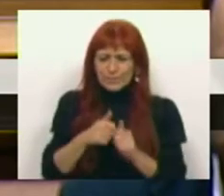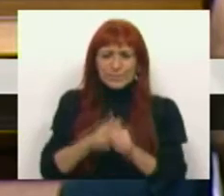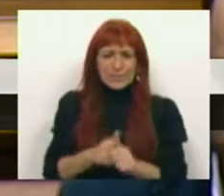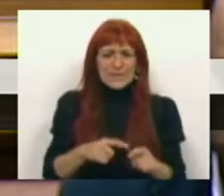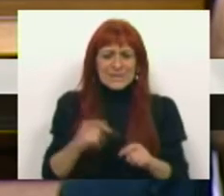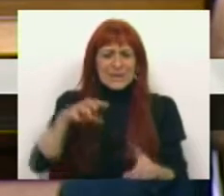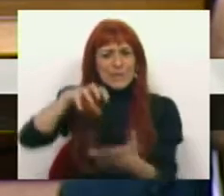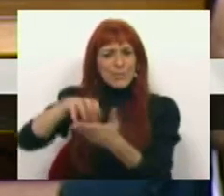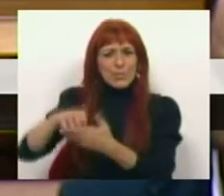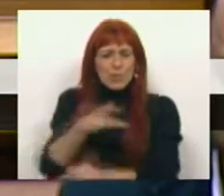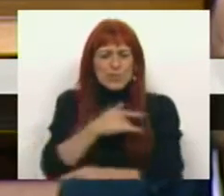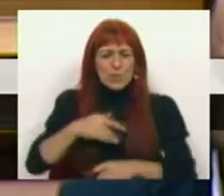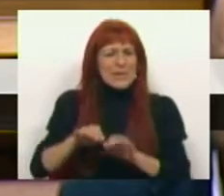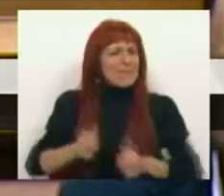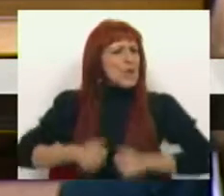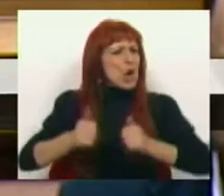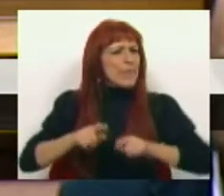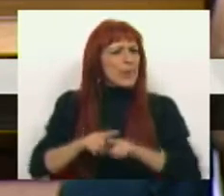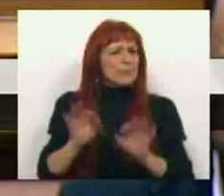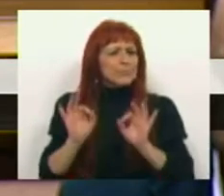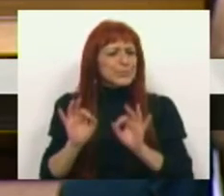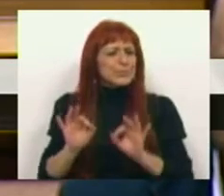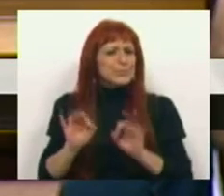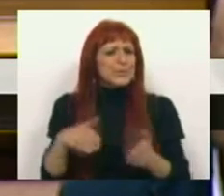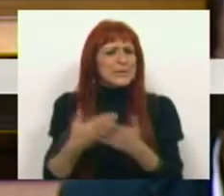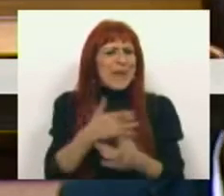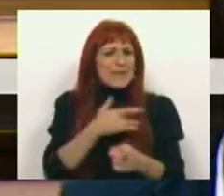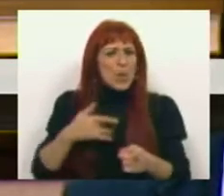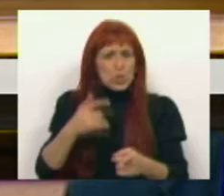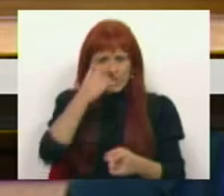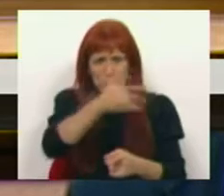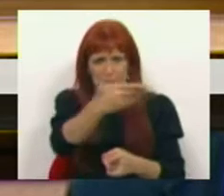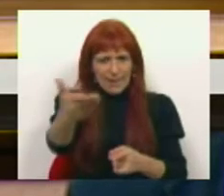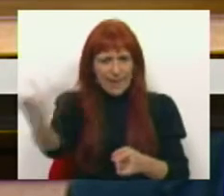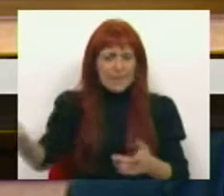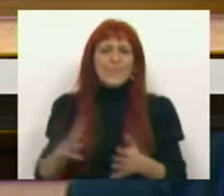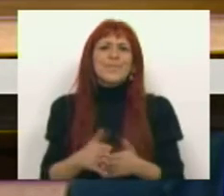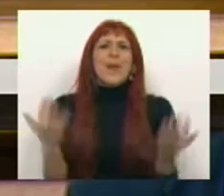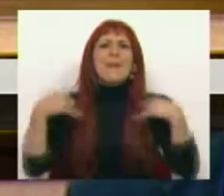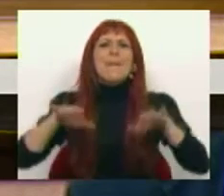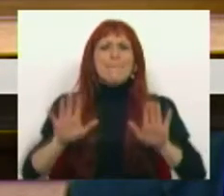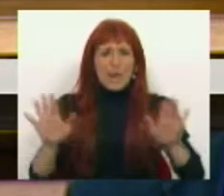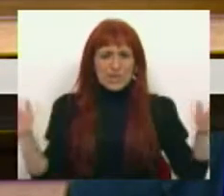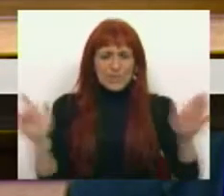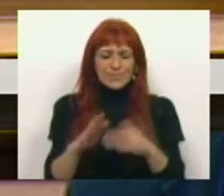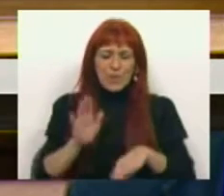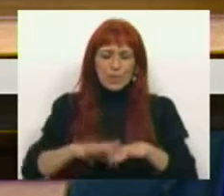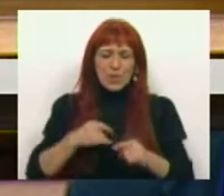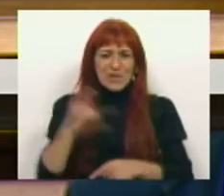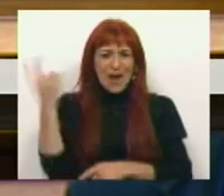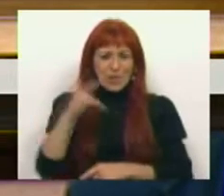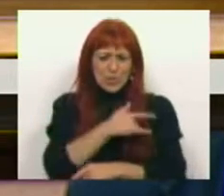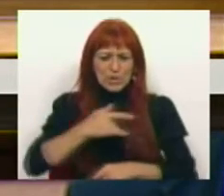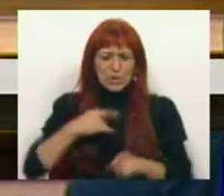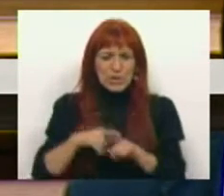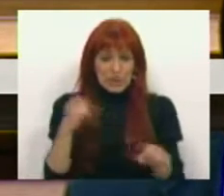aos estabelecimentos de saúde, de forma a melhorar a prestação de cuidados de saúde à população. No entanto, o facto da Autoridade de